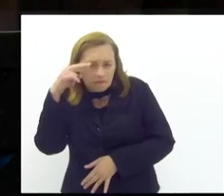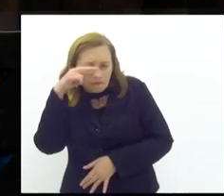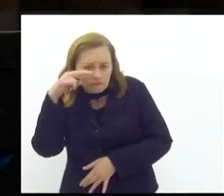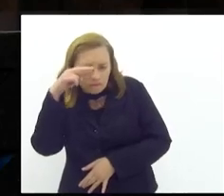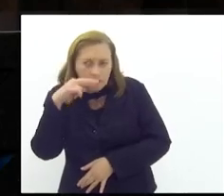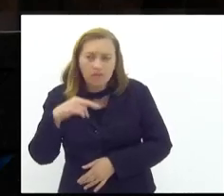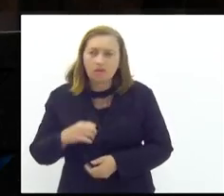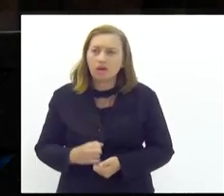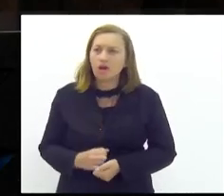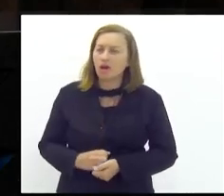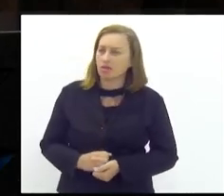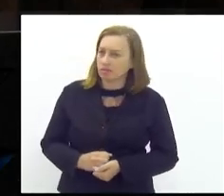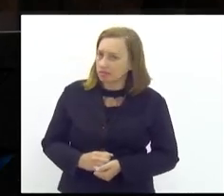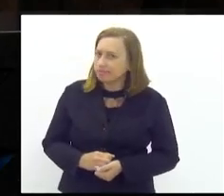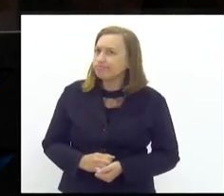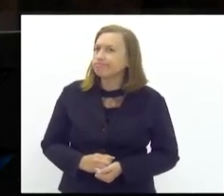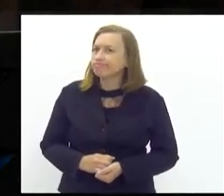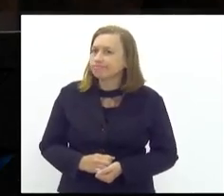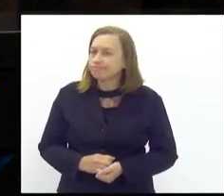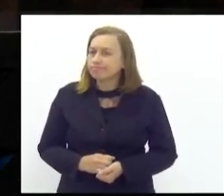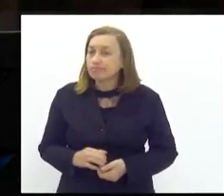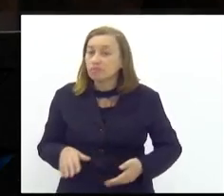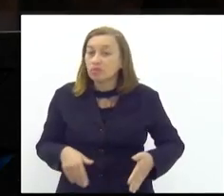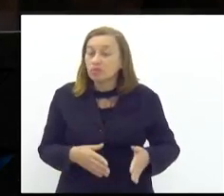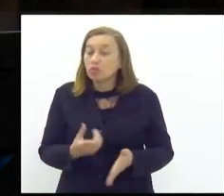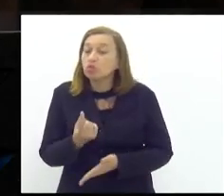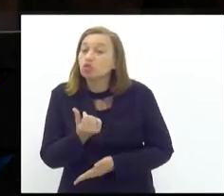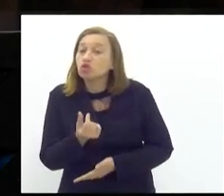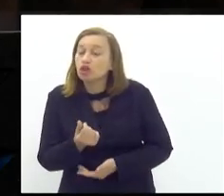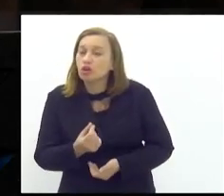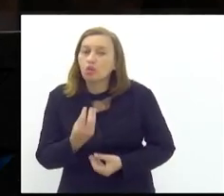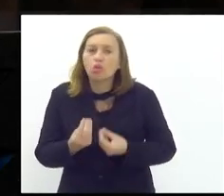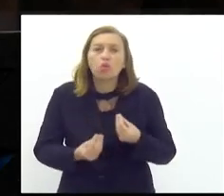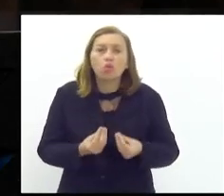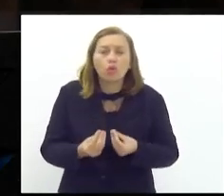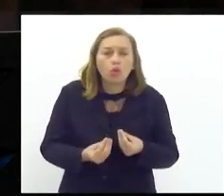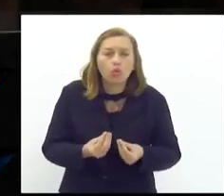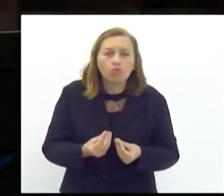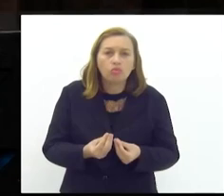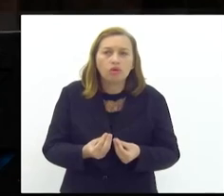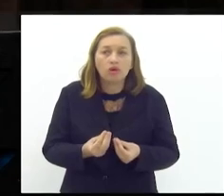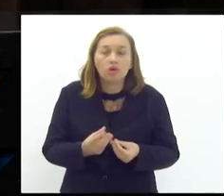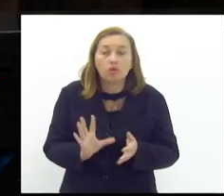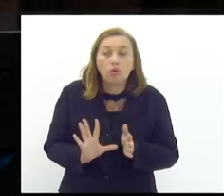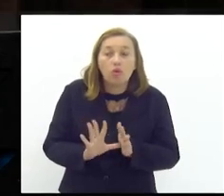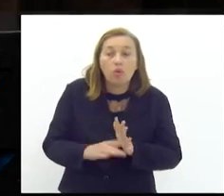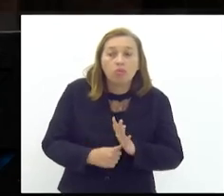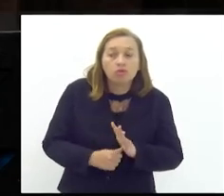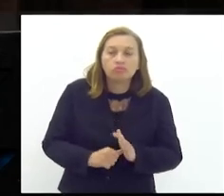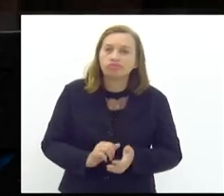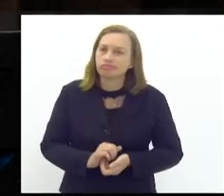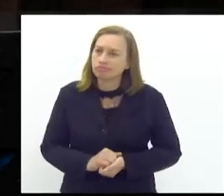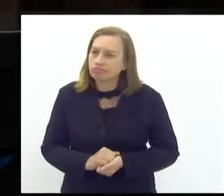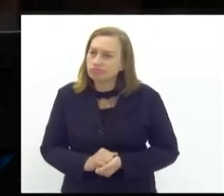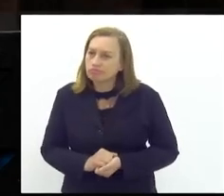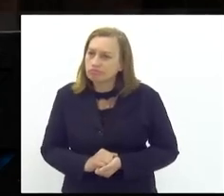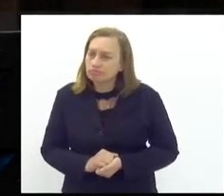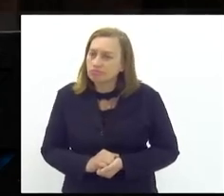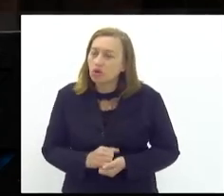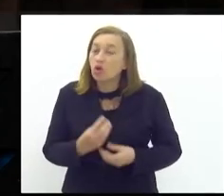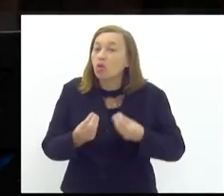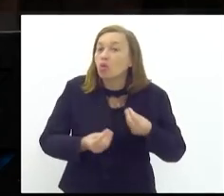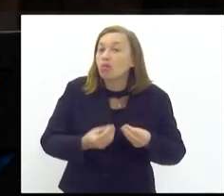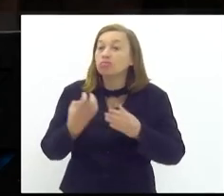os bens investigar o caminho do dinheiro como é que ele é lavado através de que